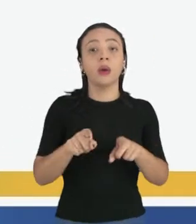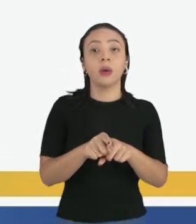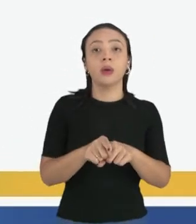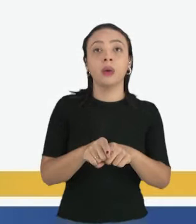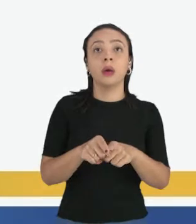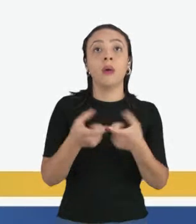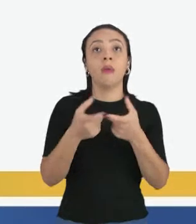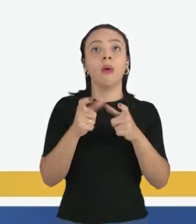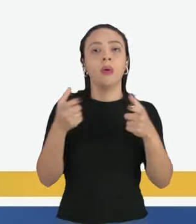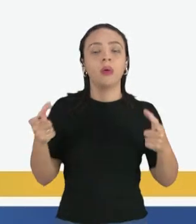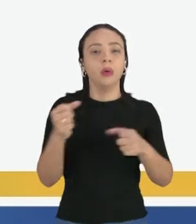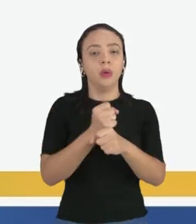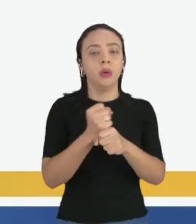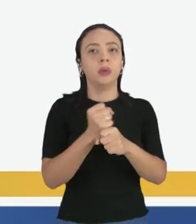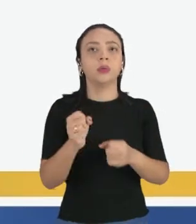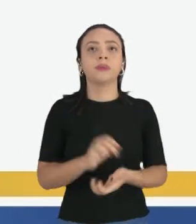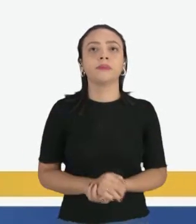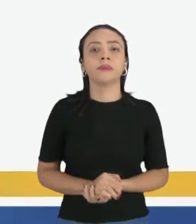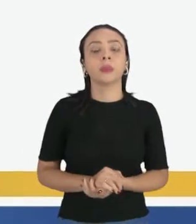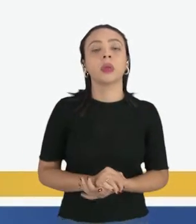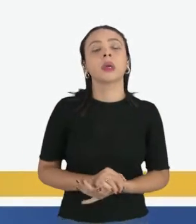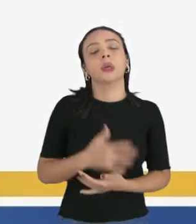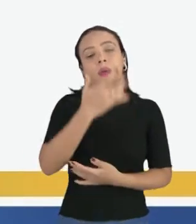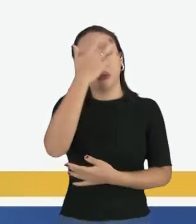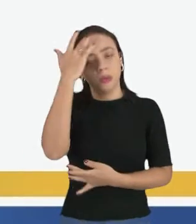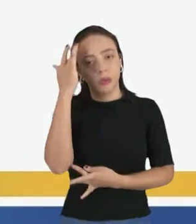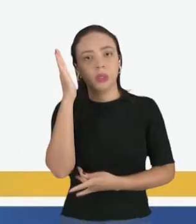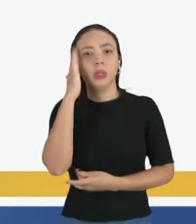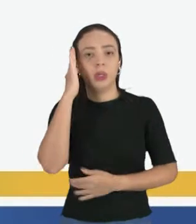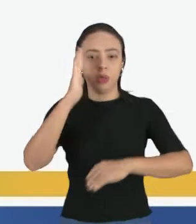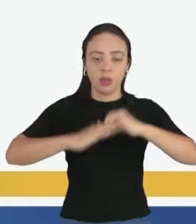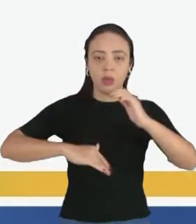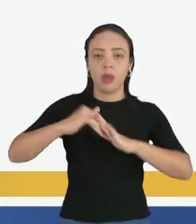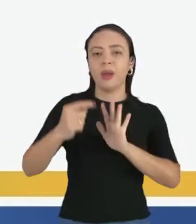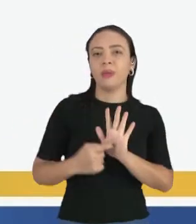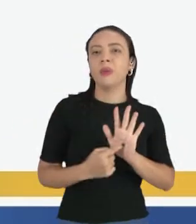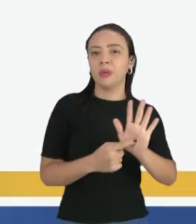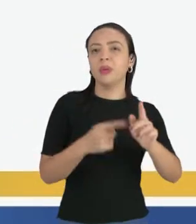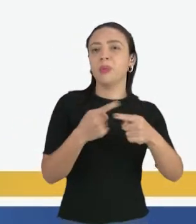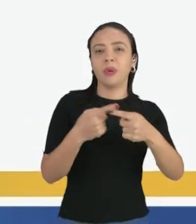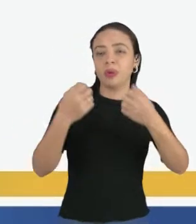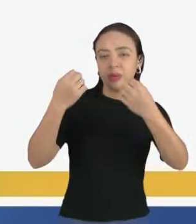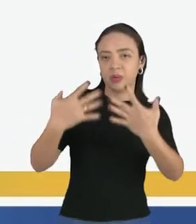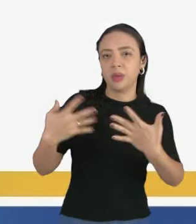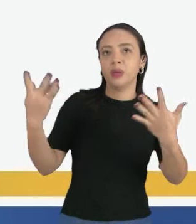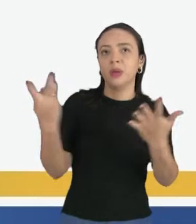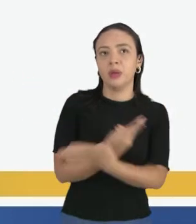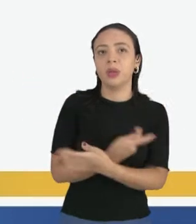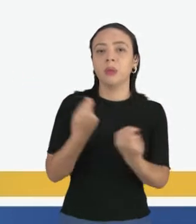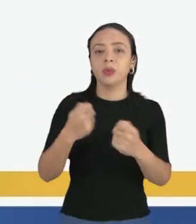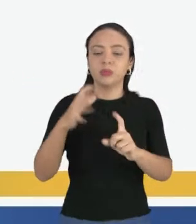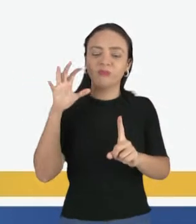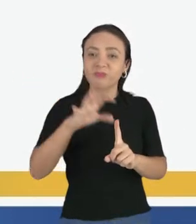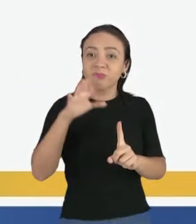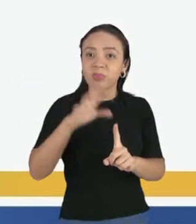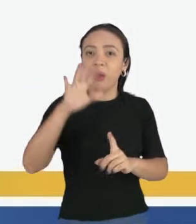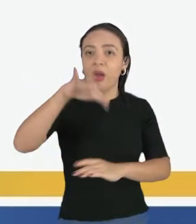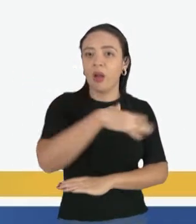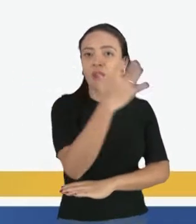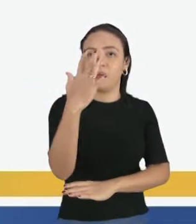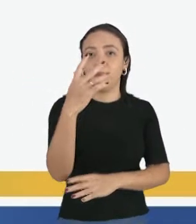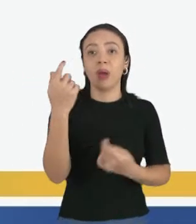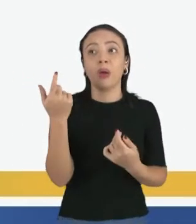nos últimos anos. Os especialistas apontam outros fatores conhecidos que podem estar pressionando a floresta para